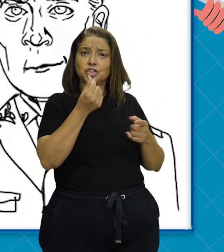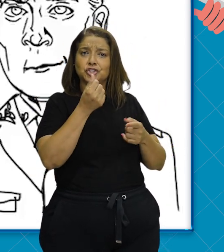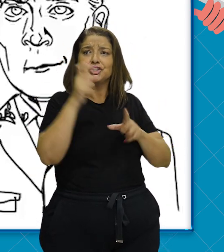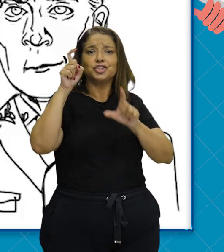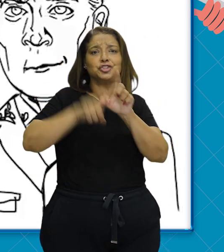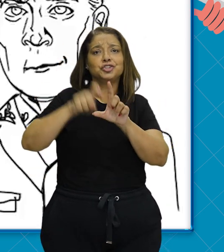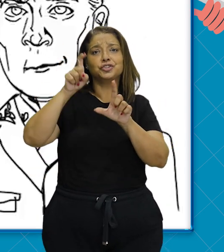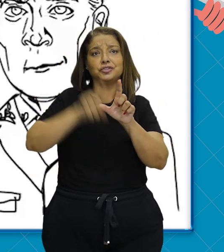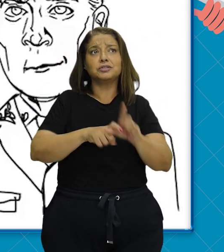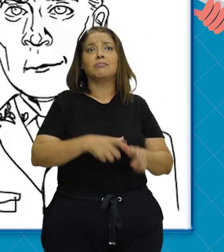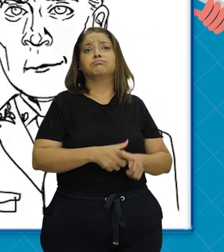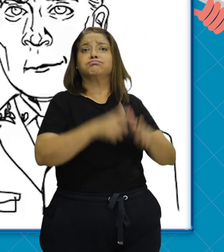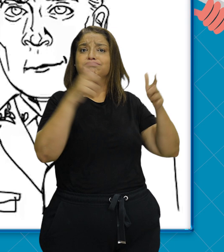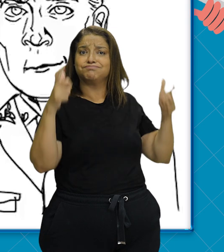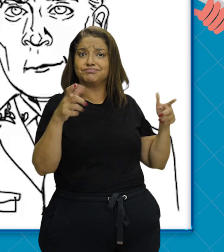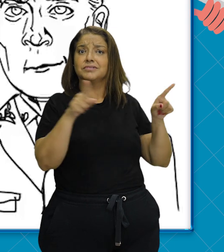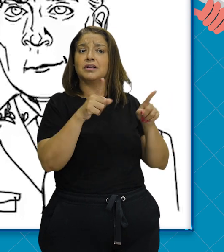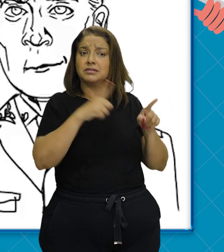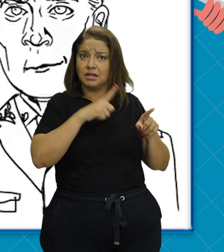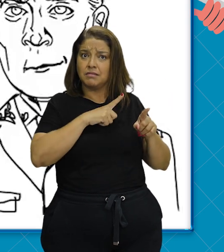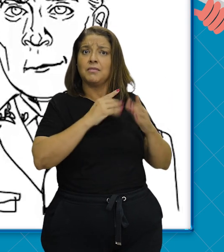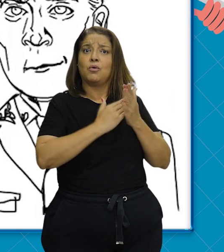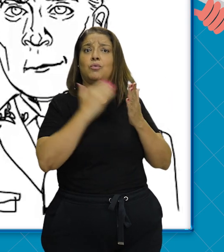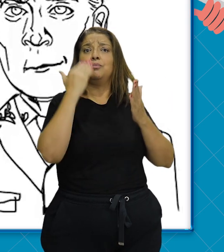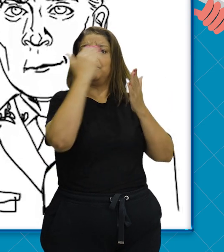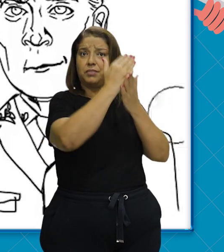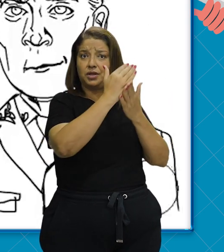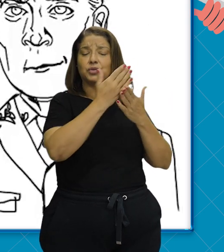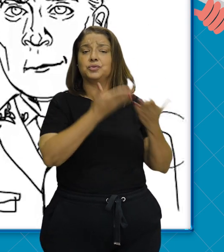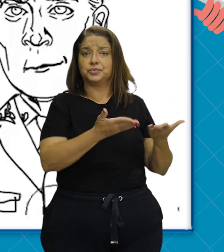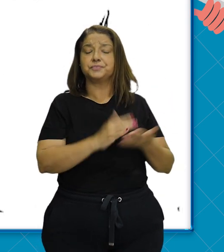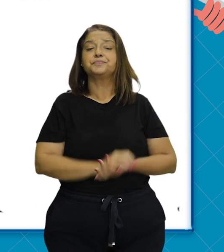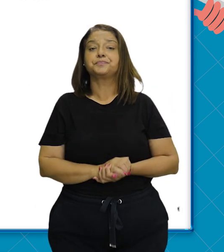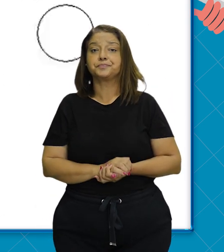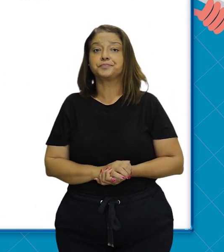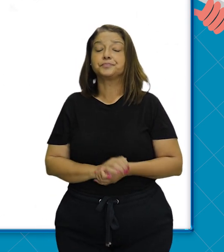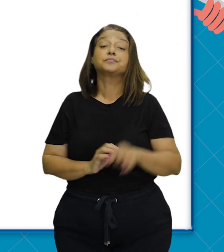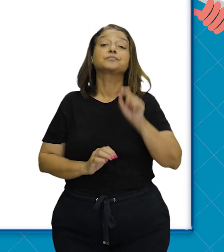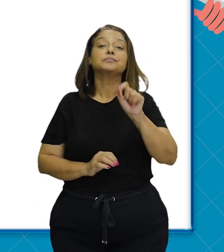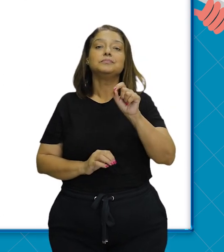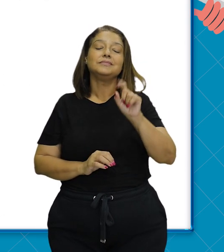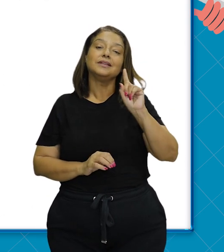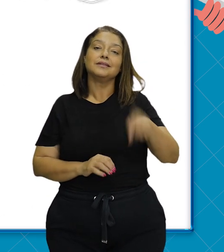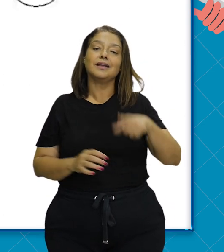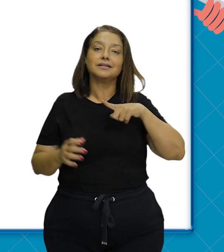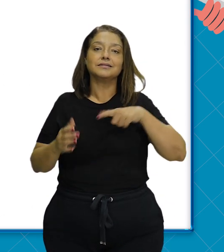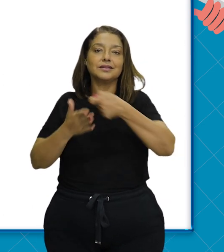muito, o que entregou uma alta inflação na década de 1980. O glorioso mandato de Médici acabou